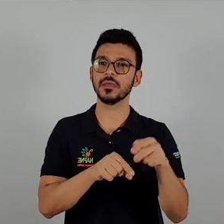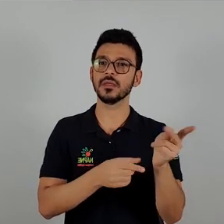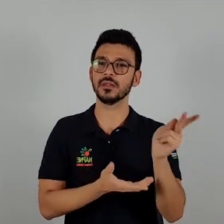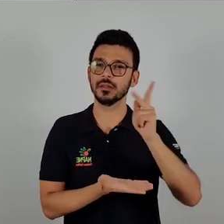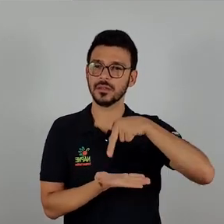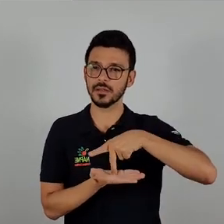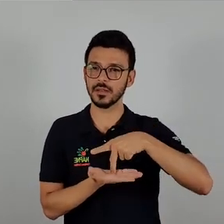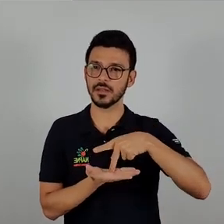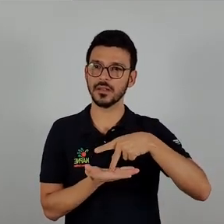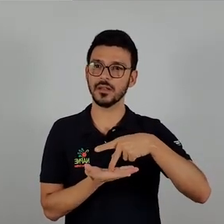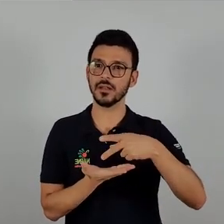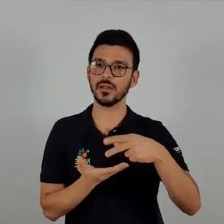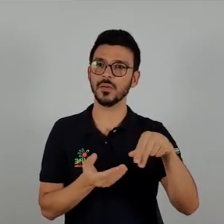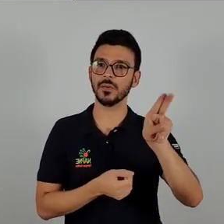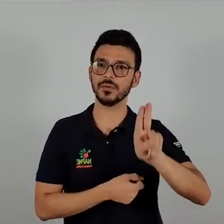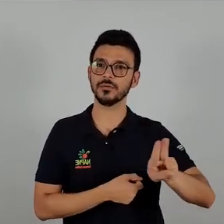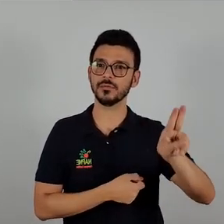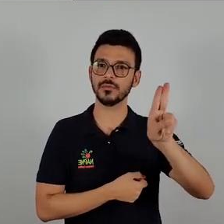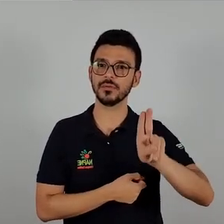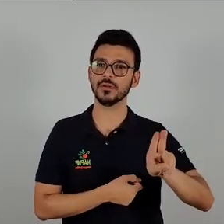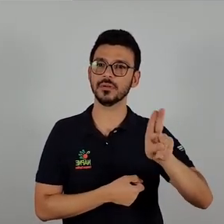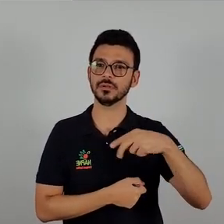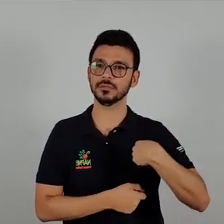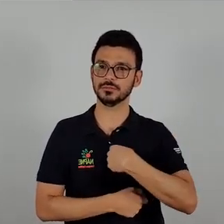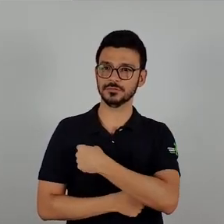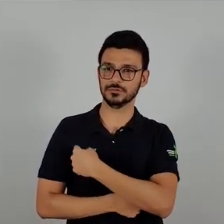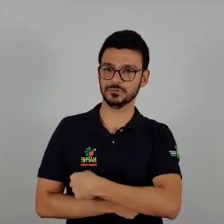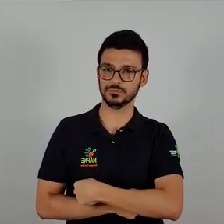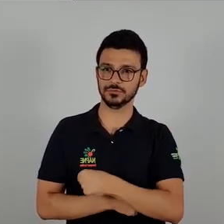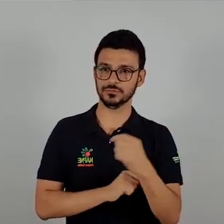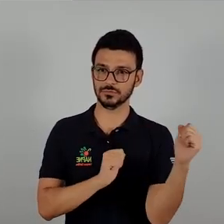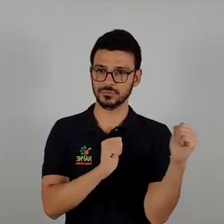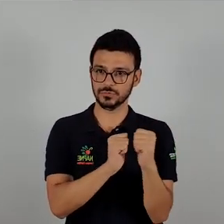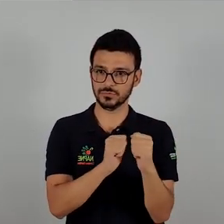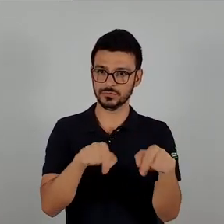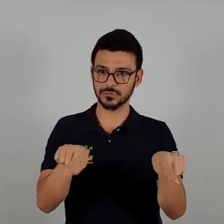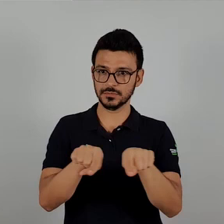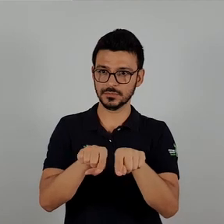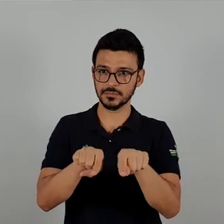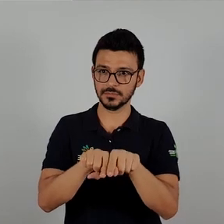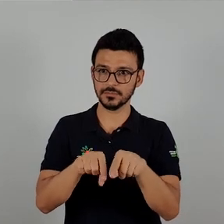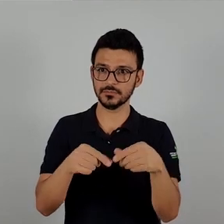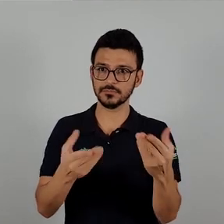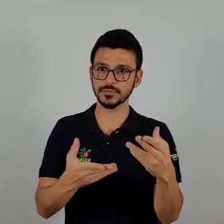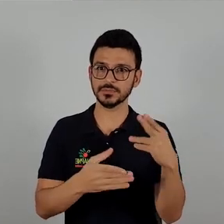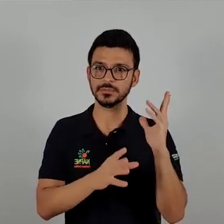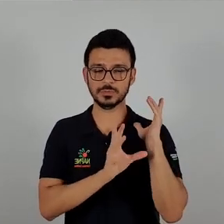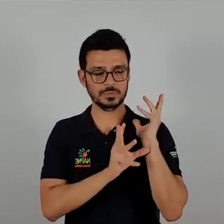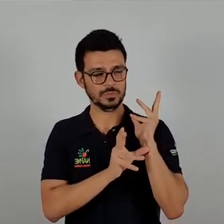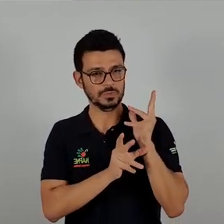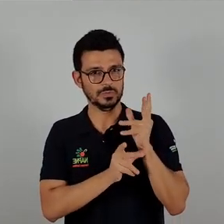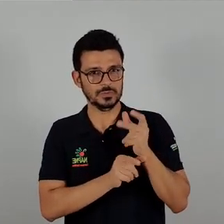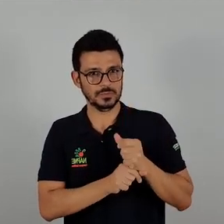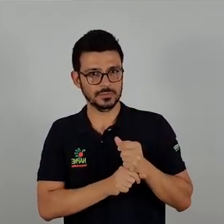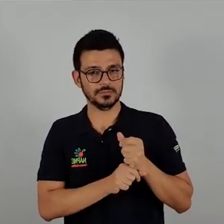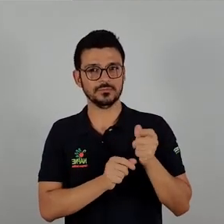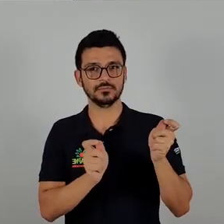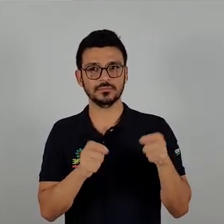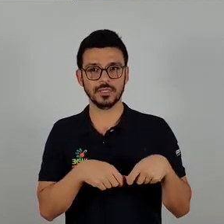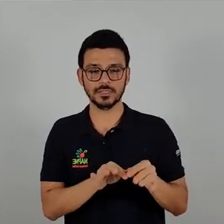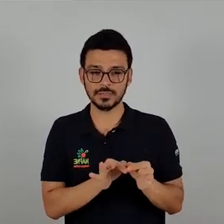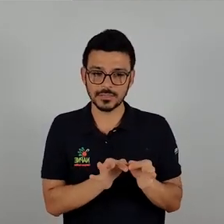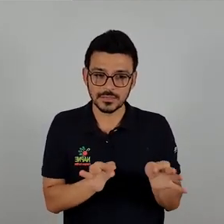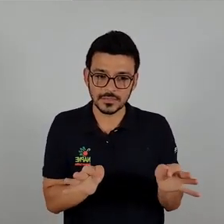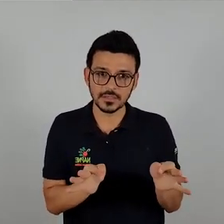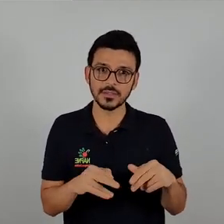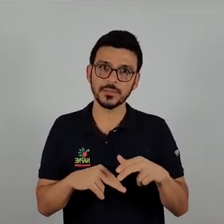aí uma bagagem parca, mínima, perto de uma história da medicina tradicional chinesa, mas que, de certa maneira, também colabora para que a gente